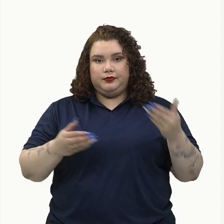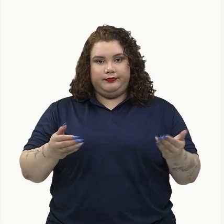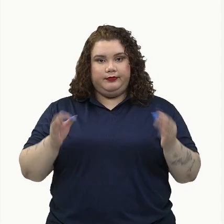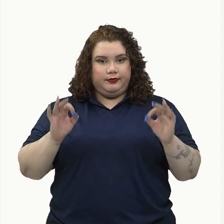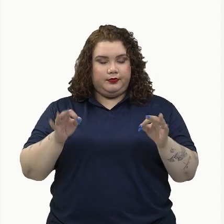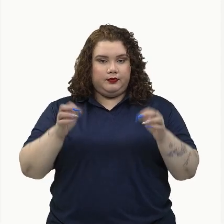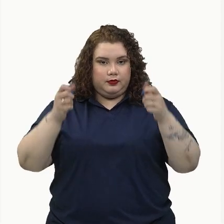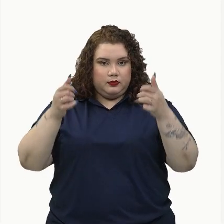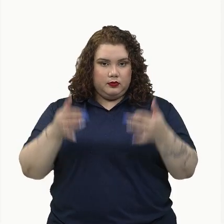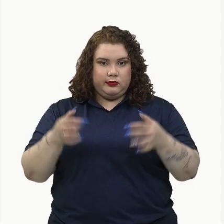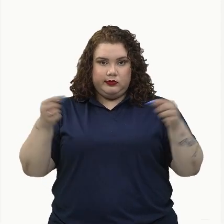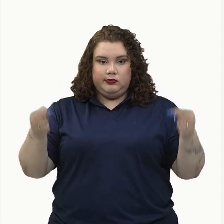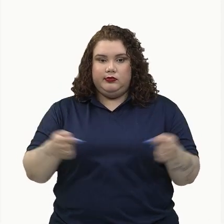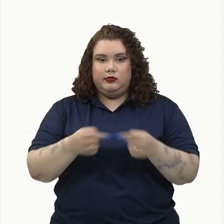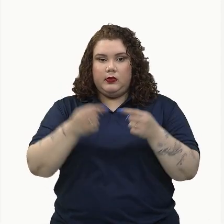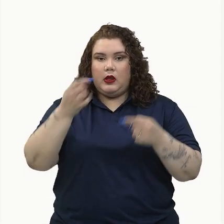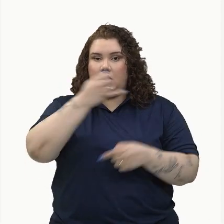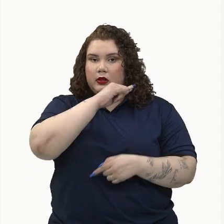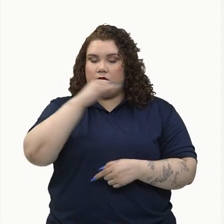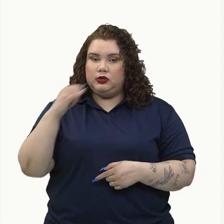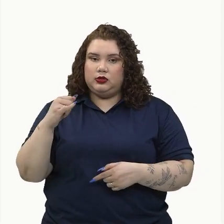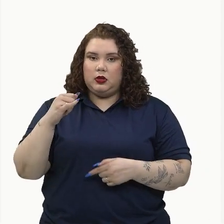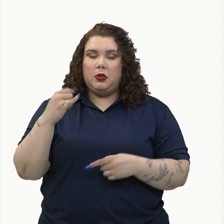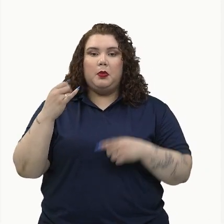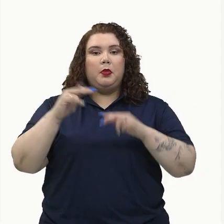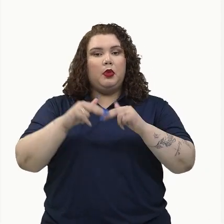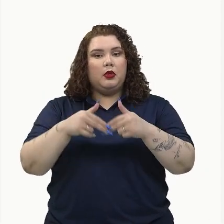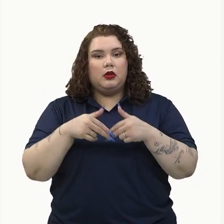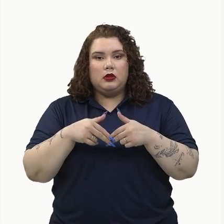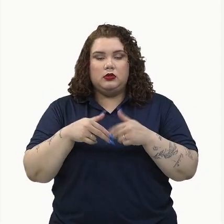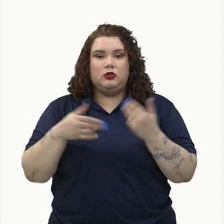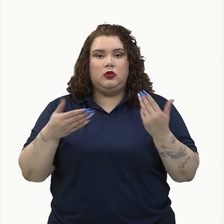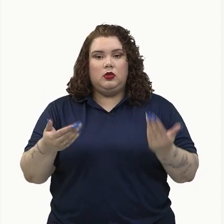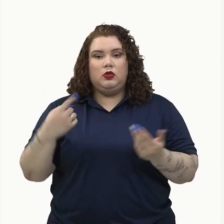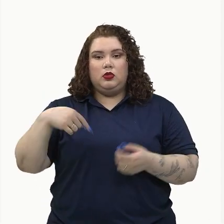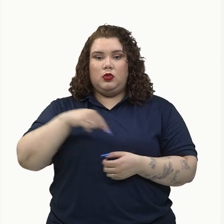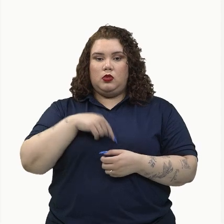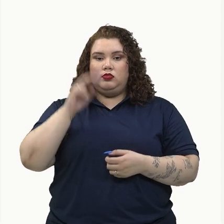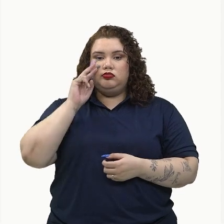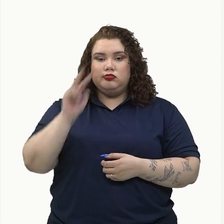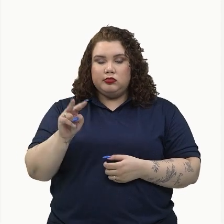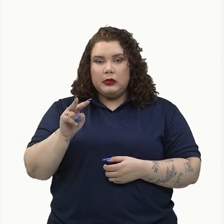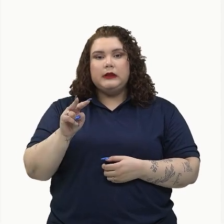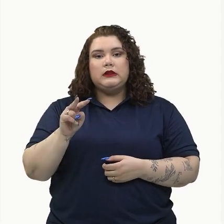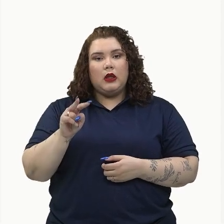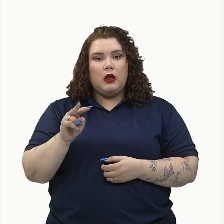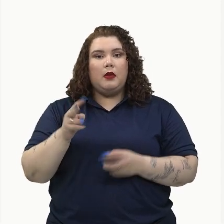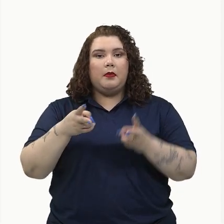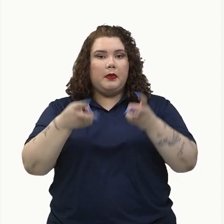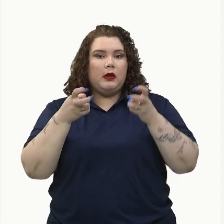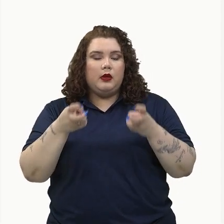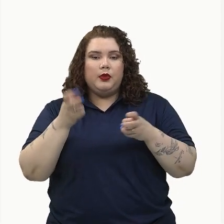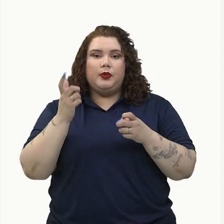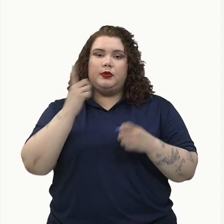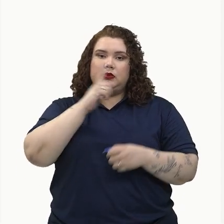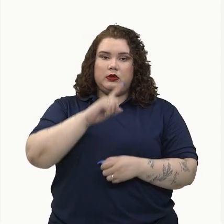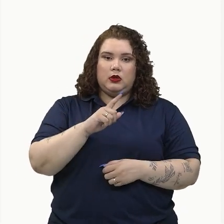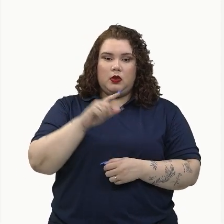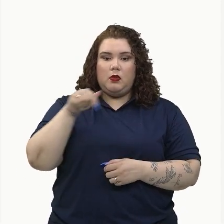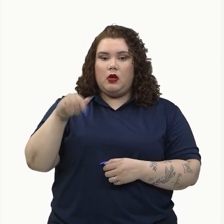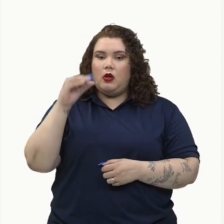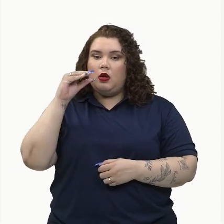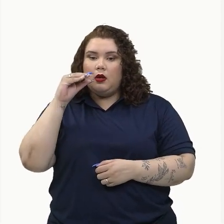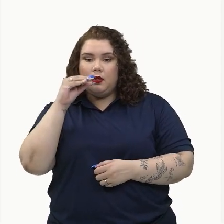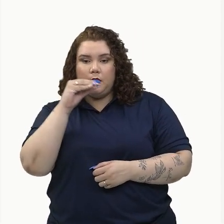a energia térmica. Por isto que, ao fazermos o zoom, você percebe aqui que o